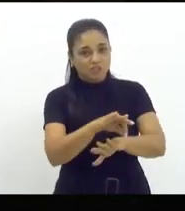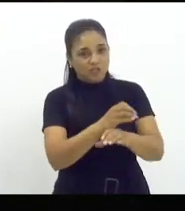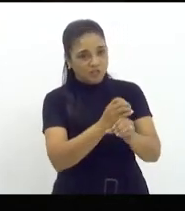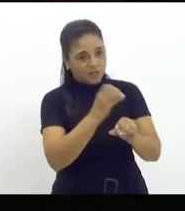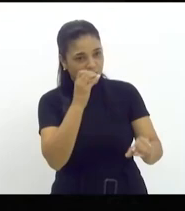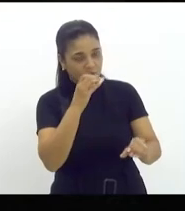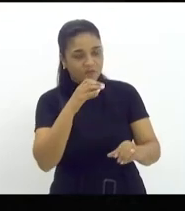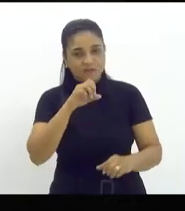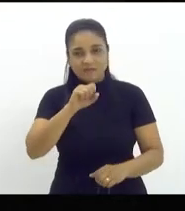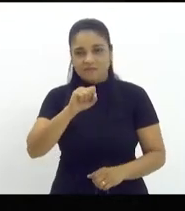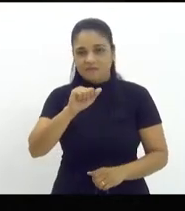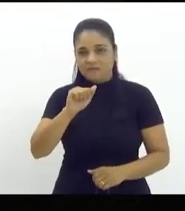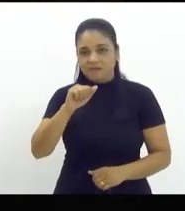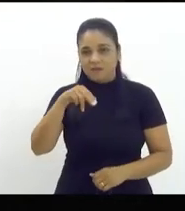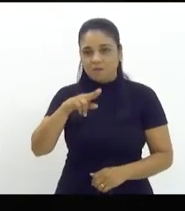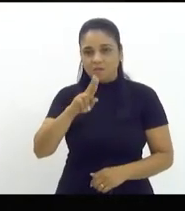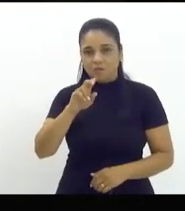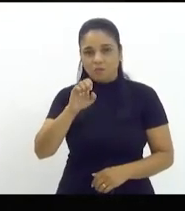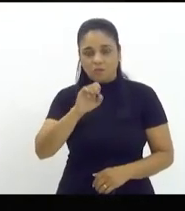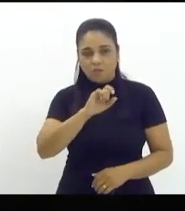Samuel Malafaia